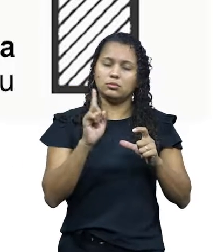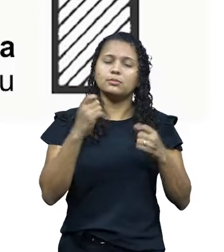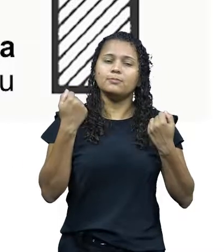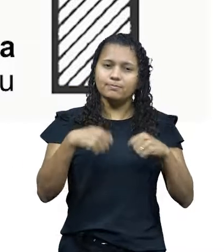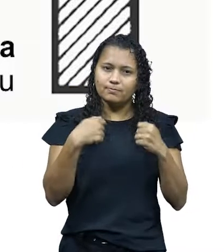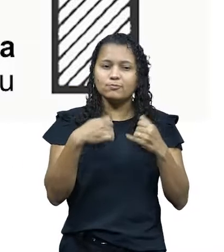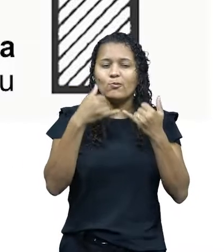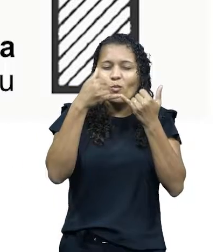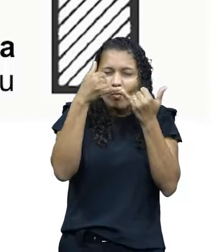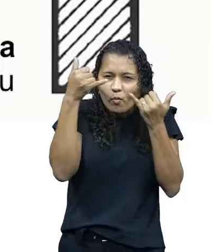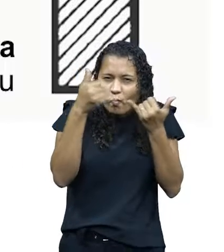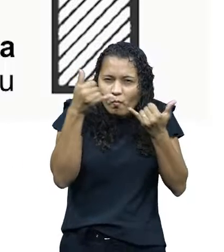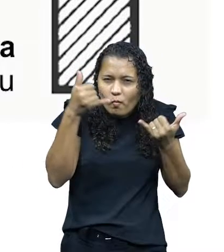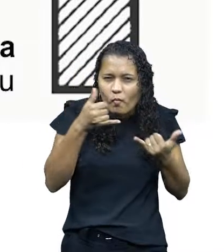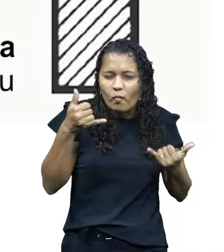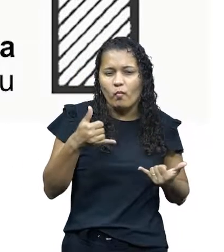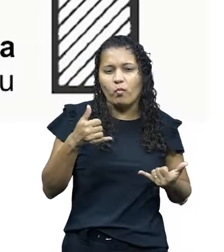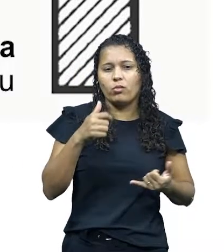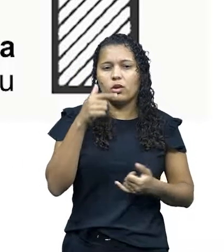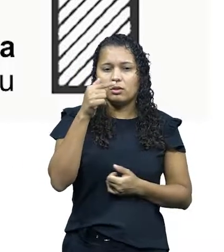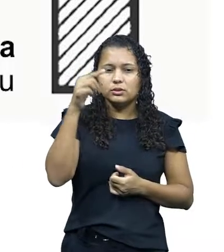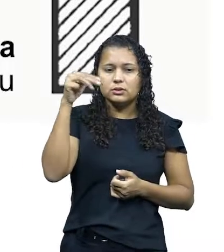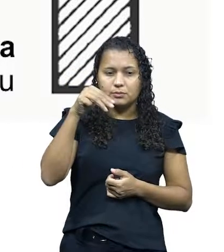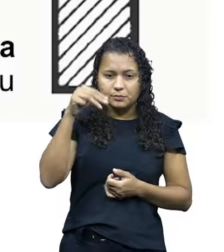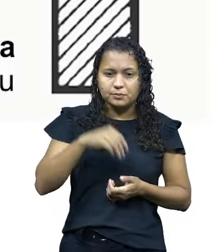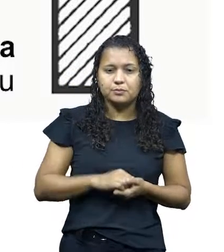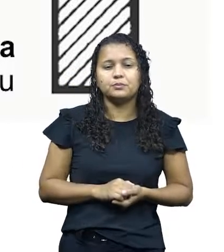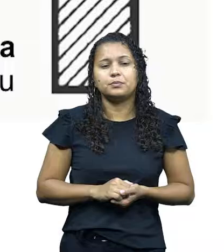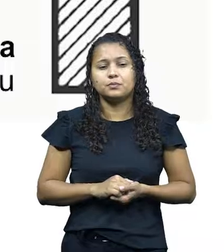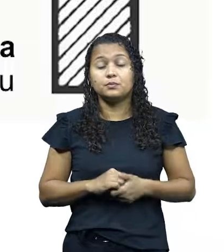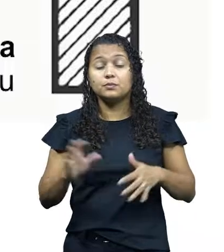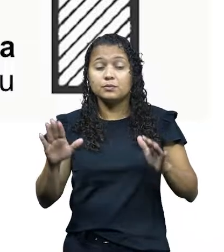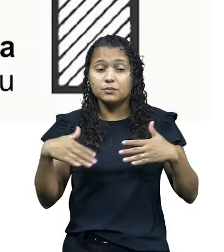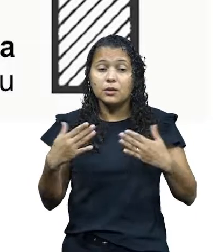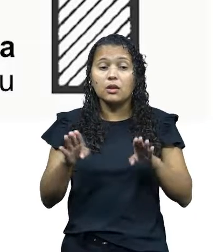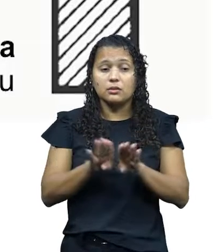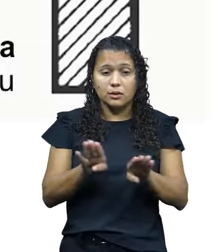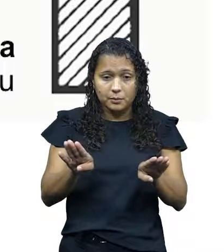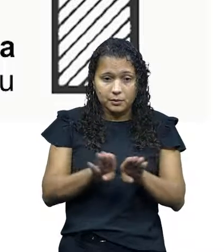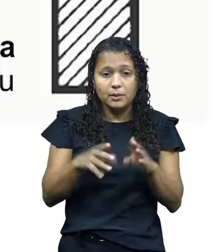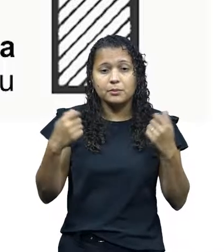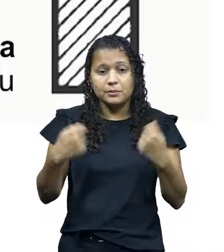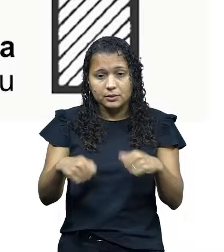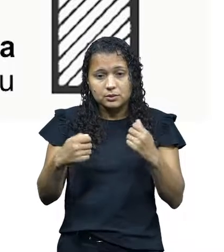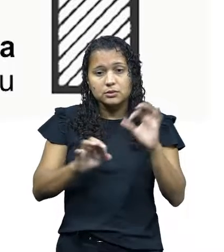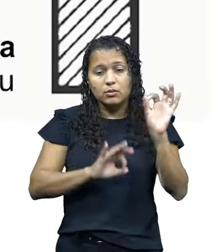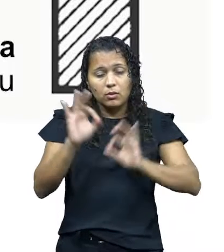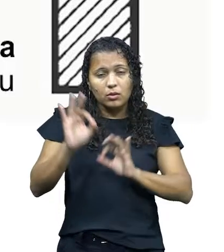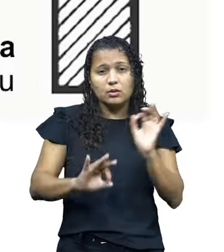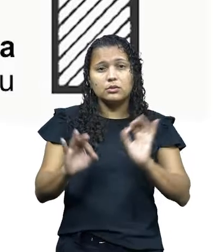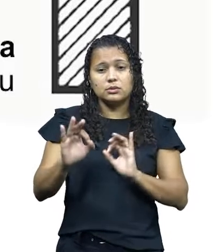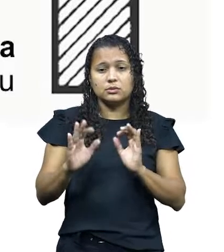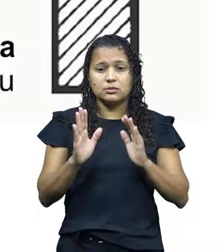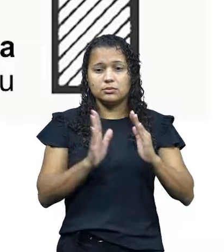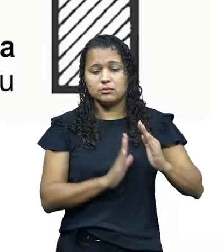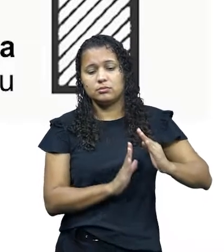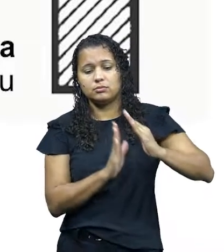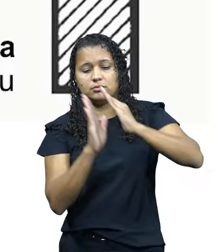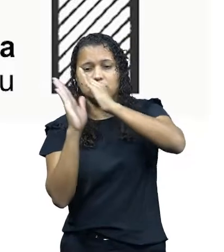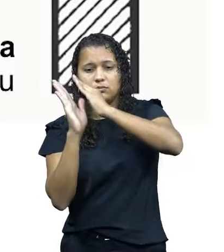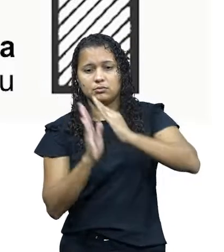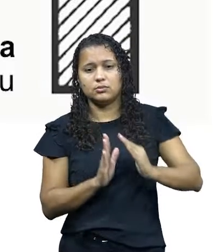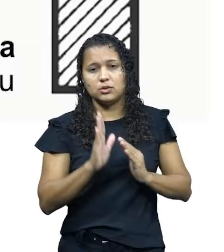ser largas demais, na verdade são 7 milímetros. Então, as achuras elas têm que ser estreitas. As achuras elas são formadas por